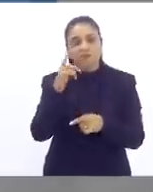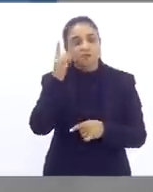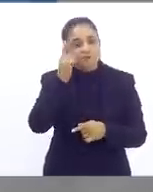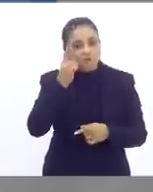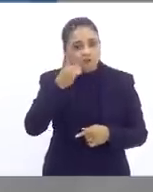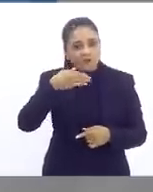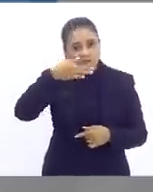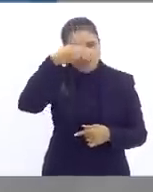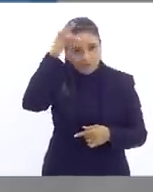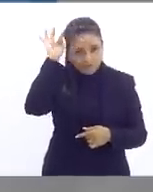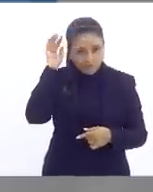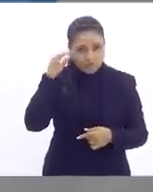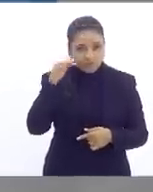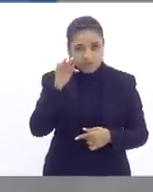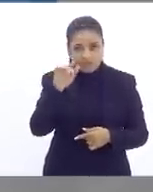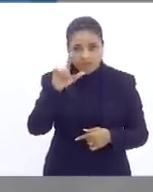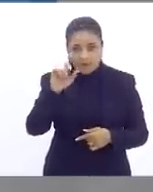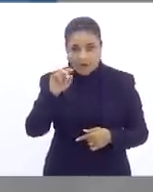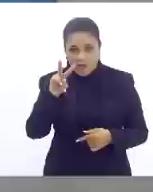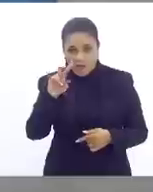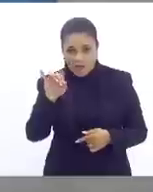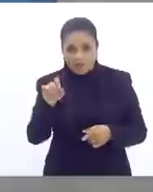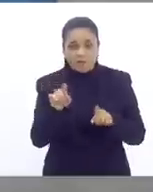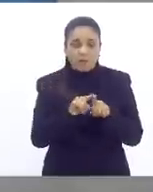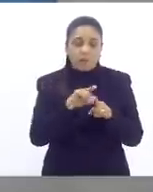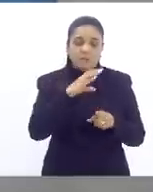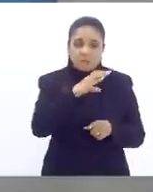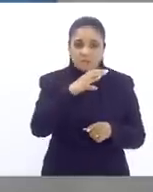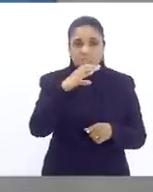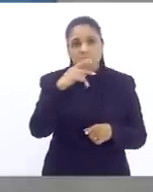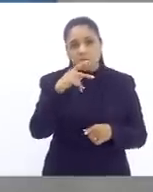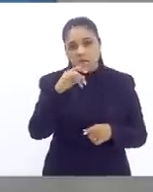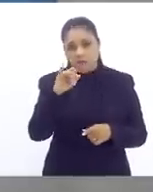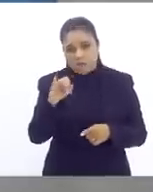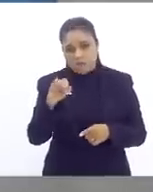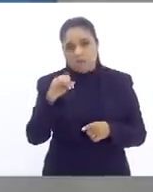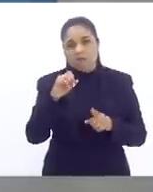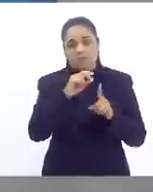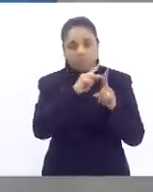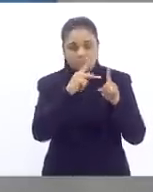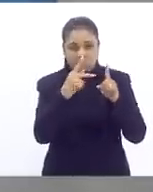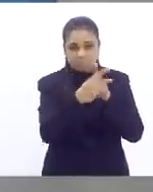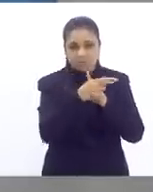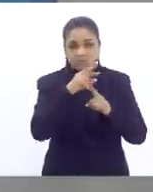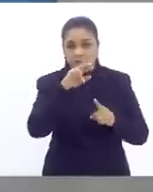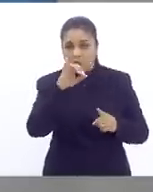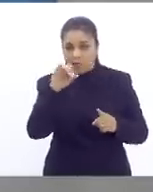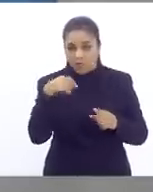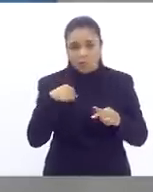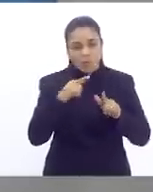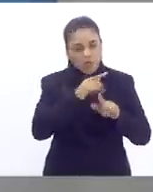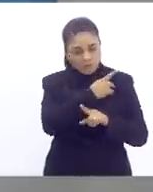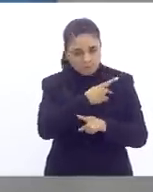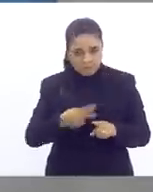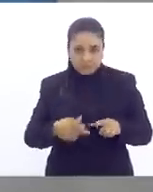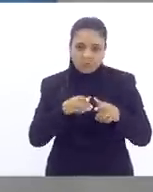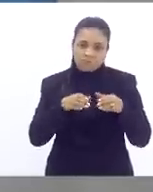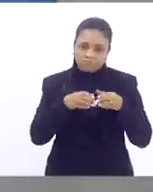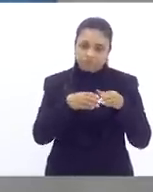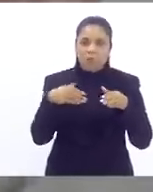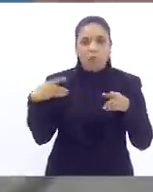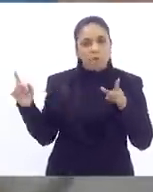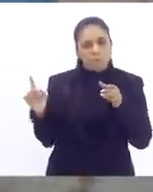Serafim citou aqui a CPI do Rio previdência que foi presidida por ele que contou com a minha participação